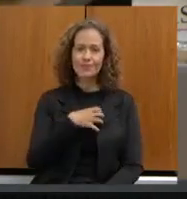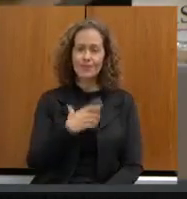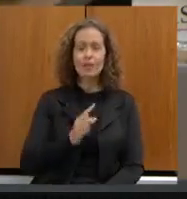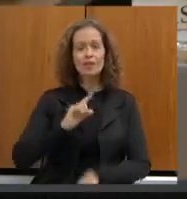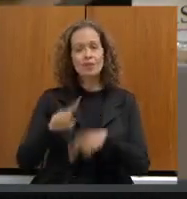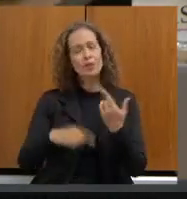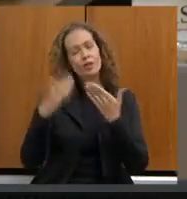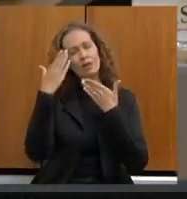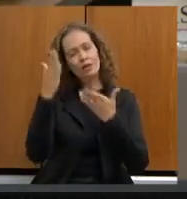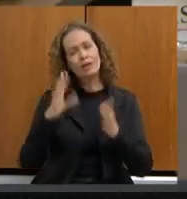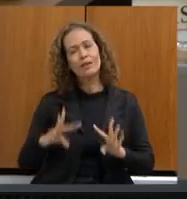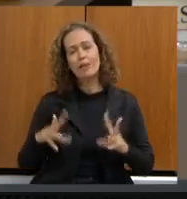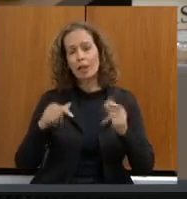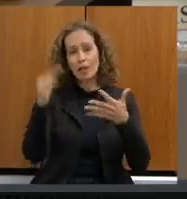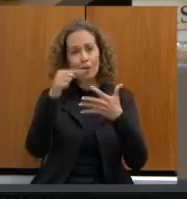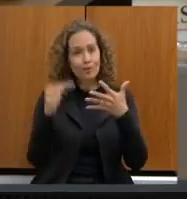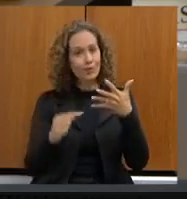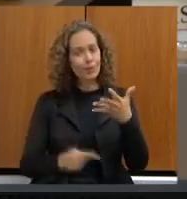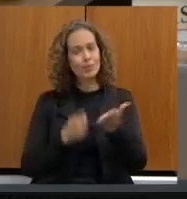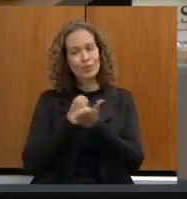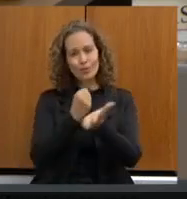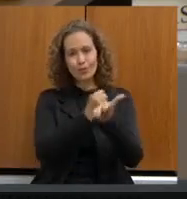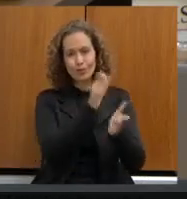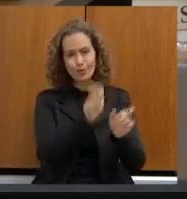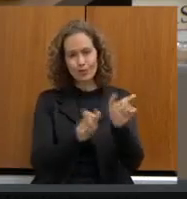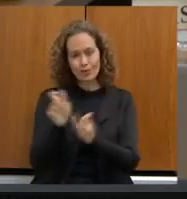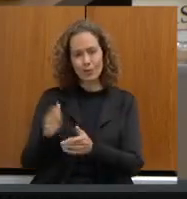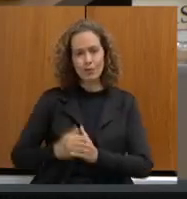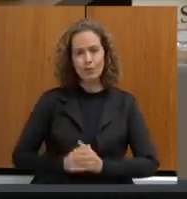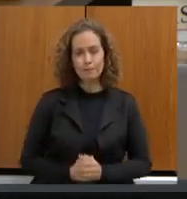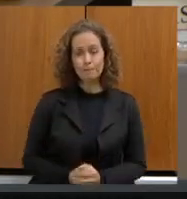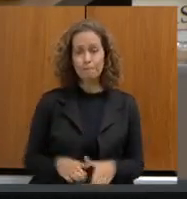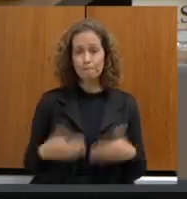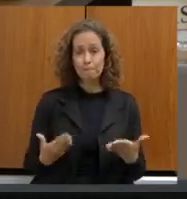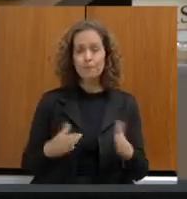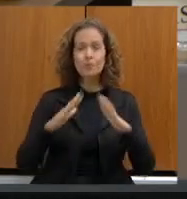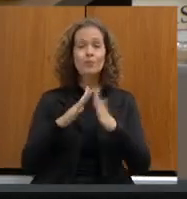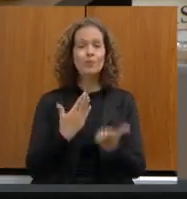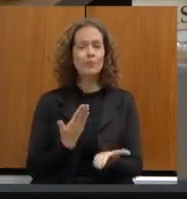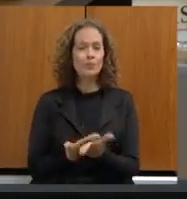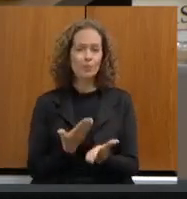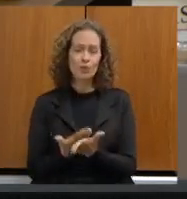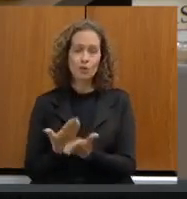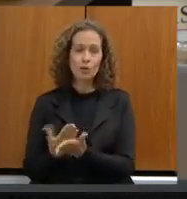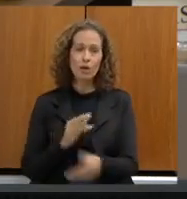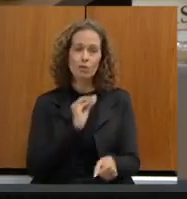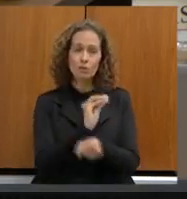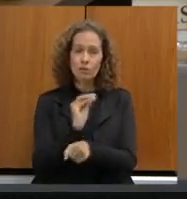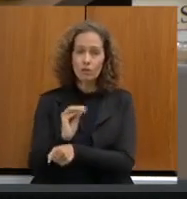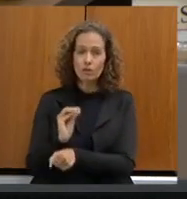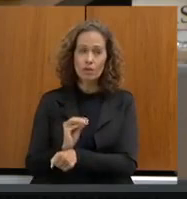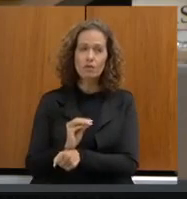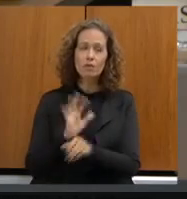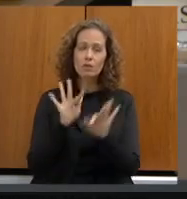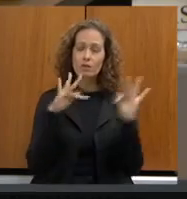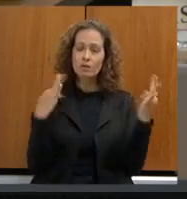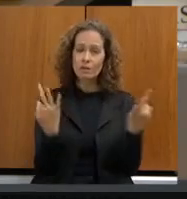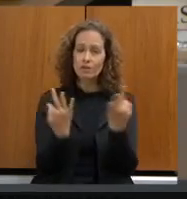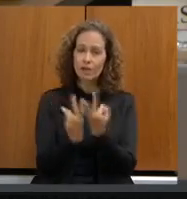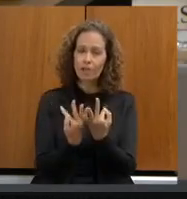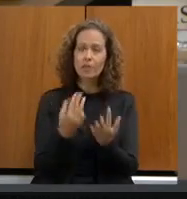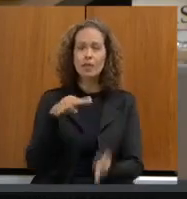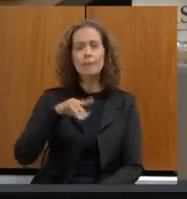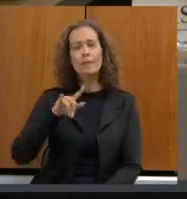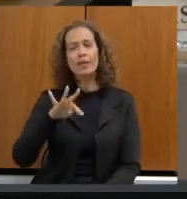traz os agradecimentos a todos os envolvidos fala da questão do nosso Colégio cuidando ainda nossa família da